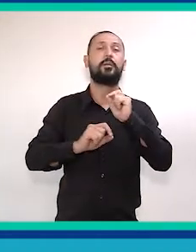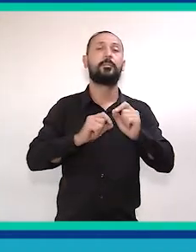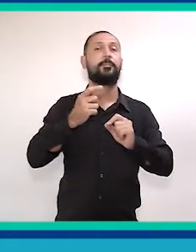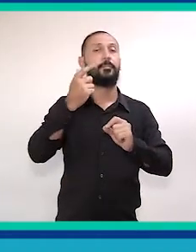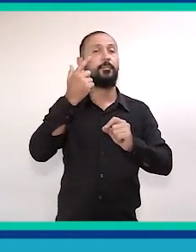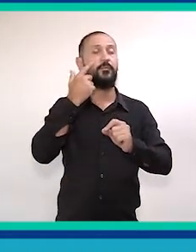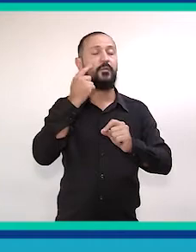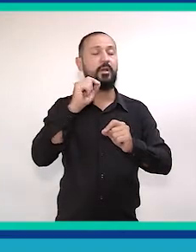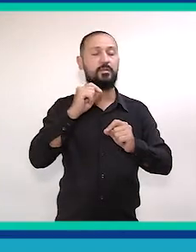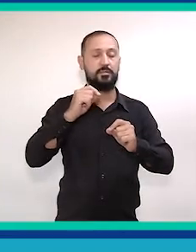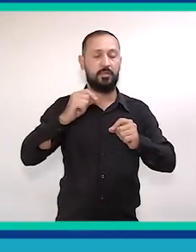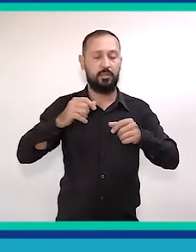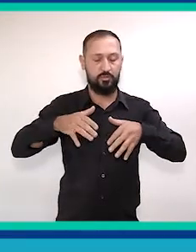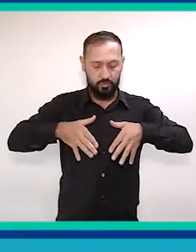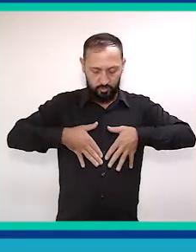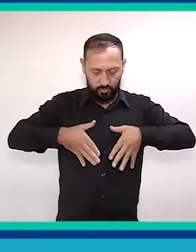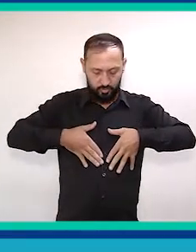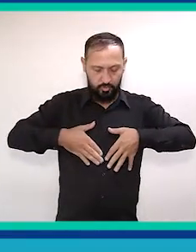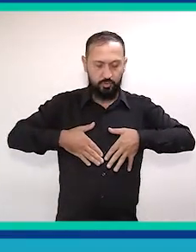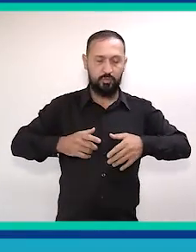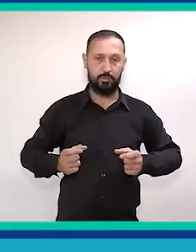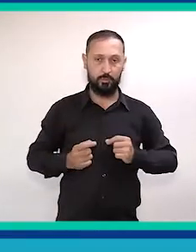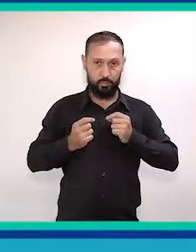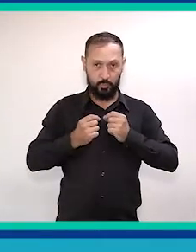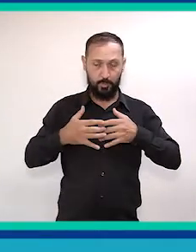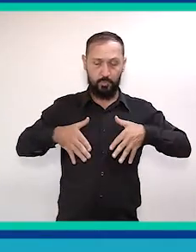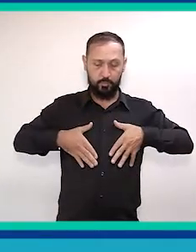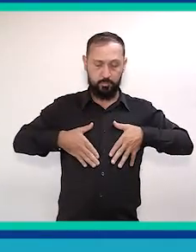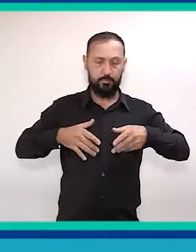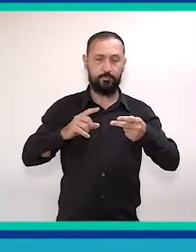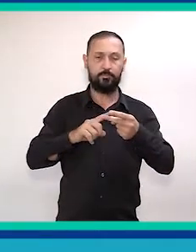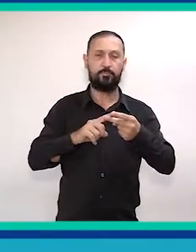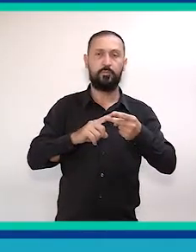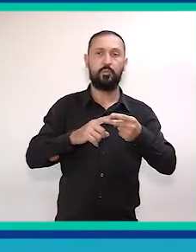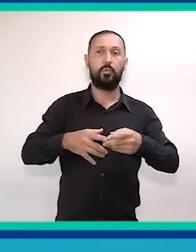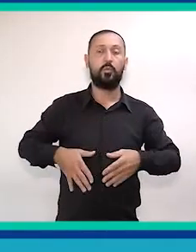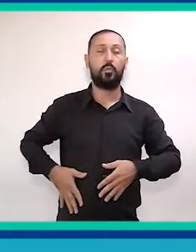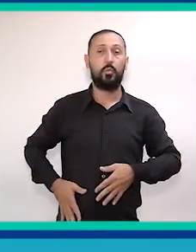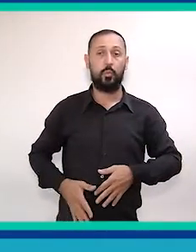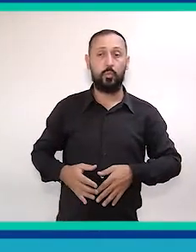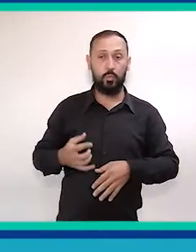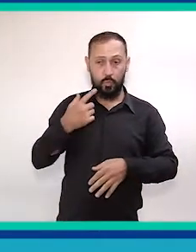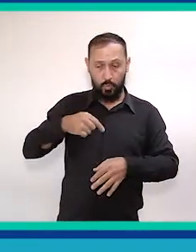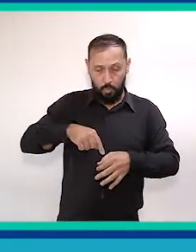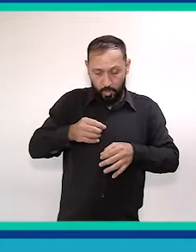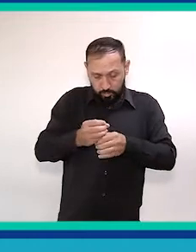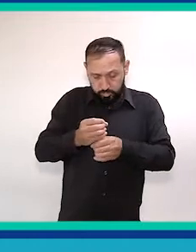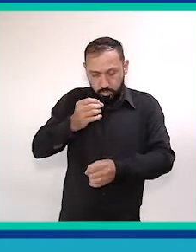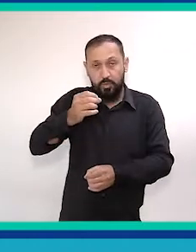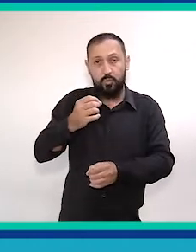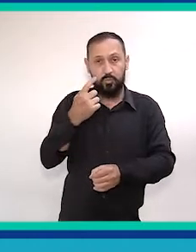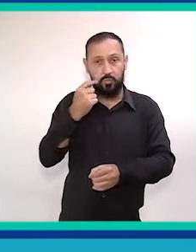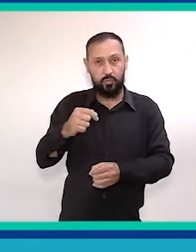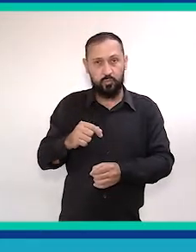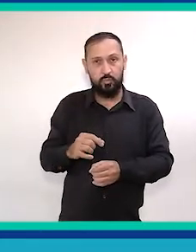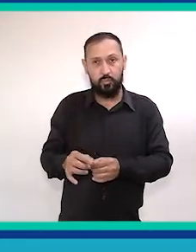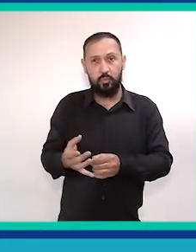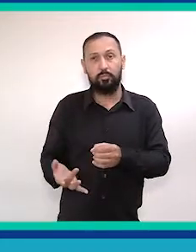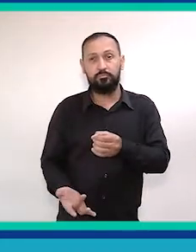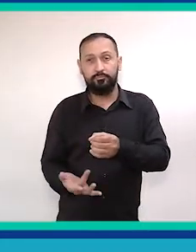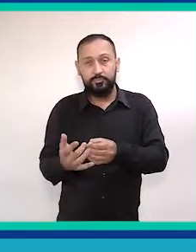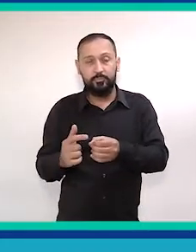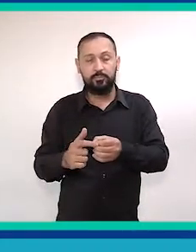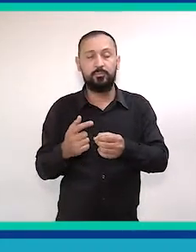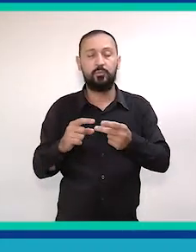que foi uma linhagem de câncer de pulmão, uma linhagem de câncer cólon retal e uma linhagem de